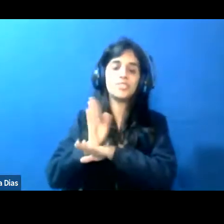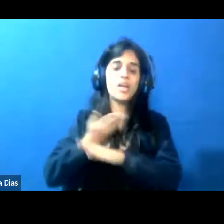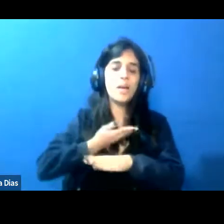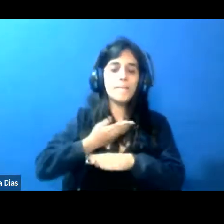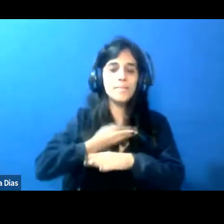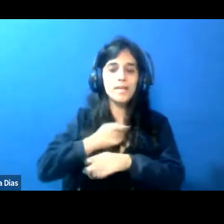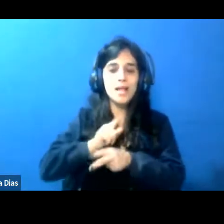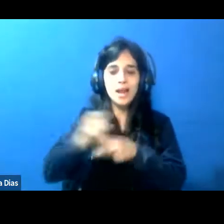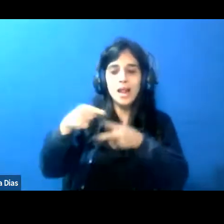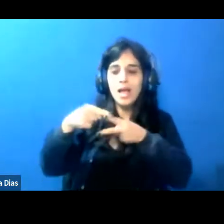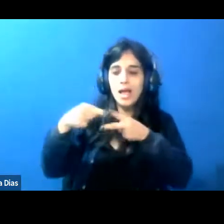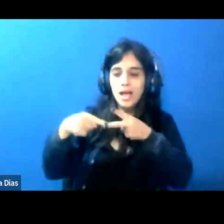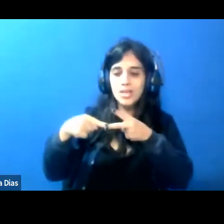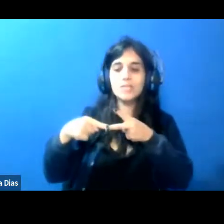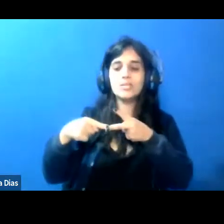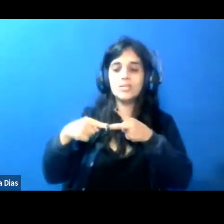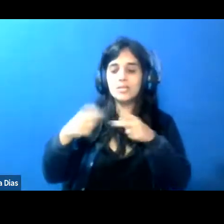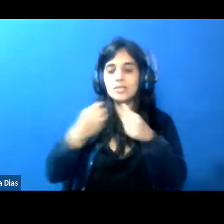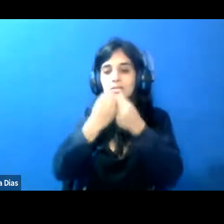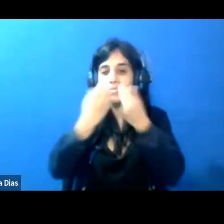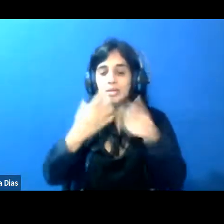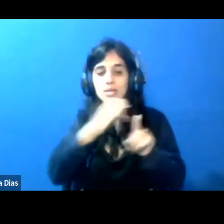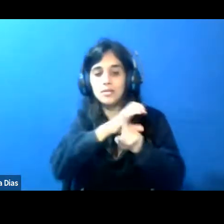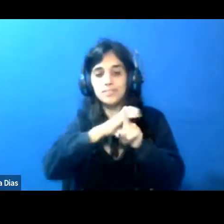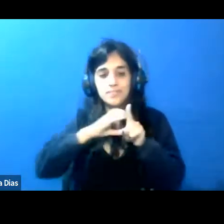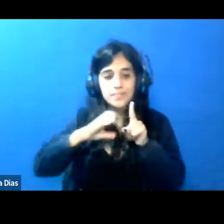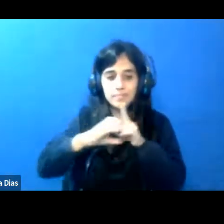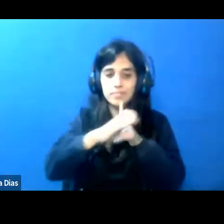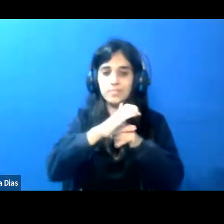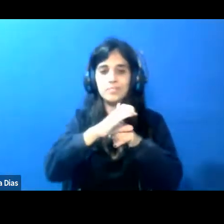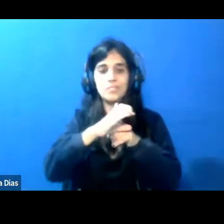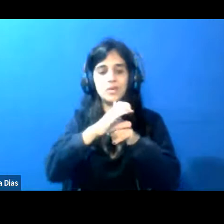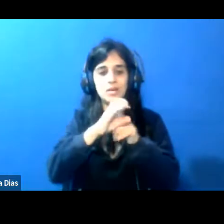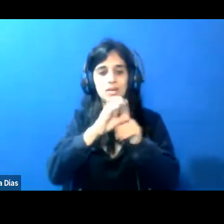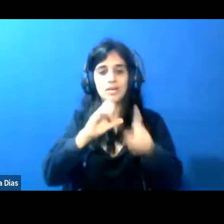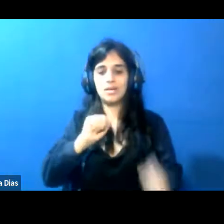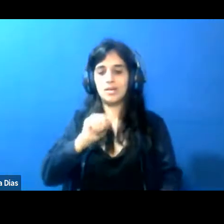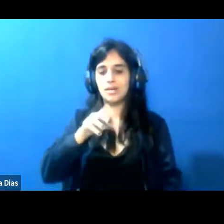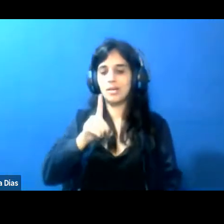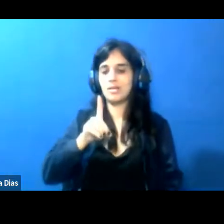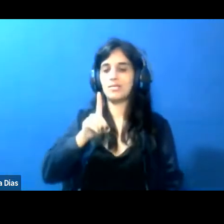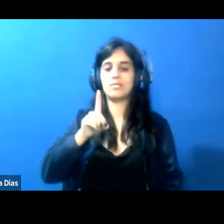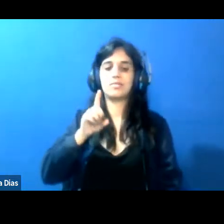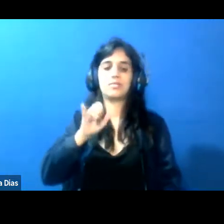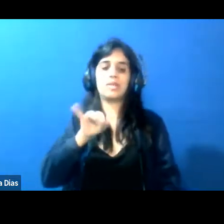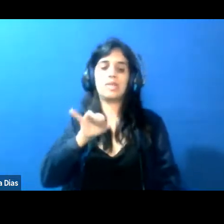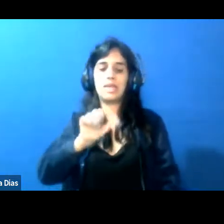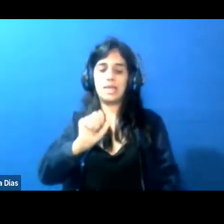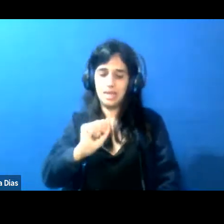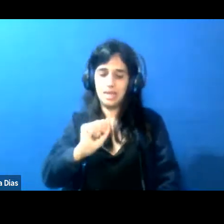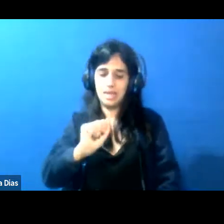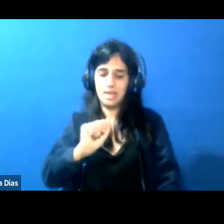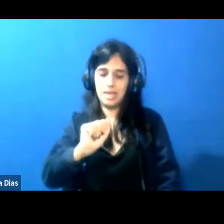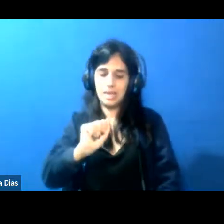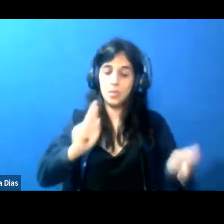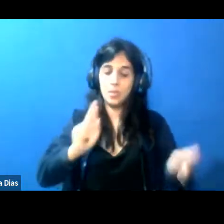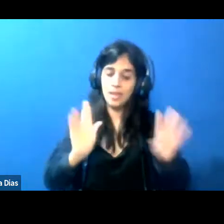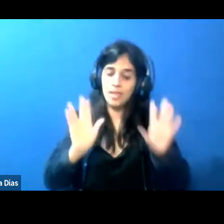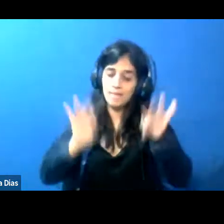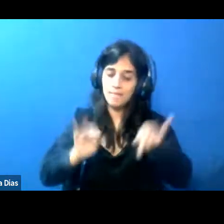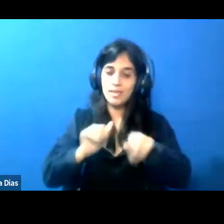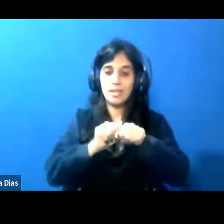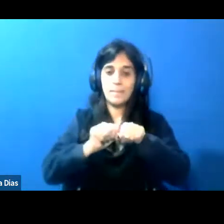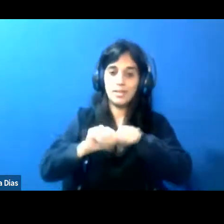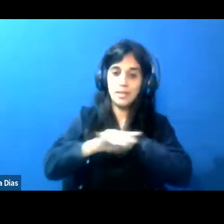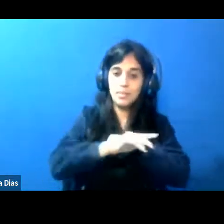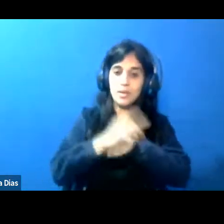Aldeia, esse roteiro de visitas, que esperemos logo depois da pandemia a gente possa fazer